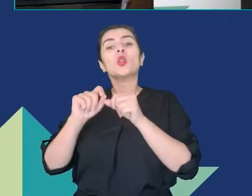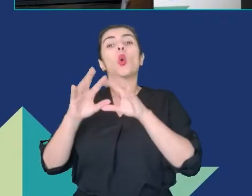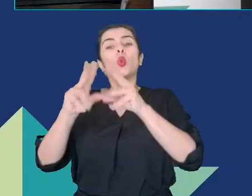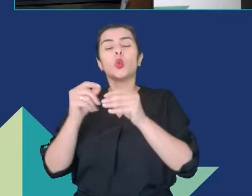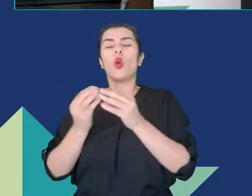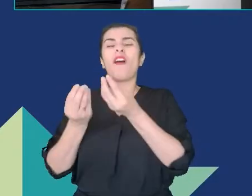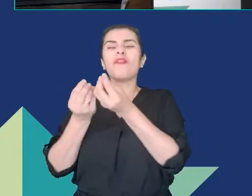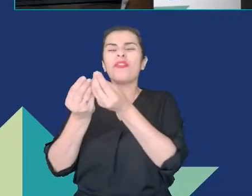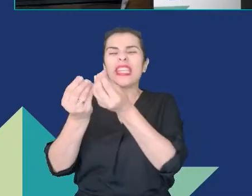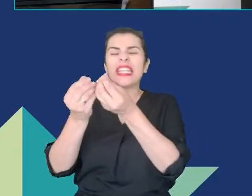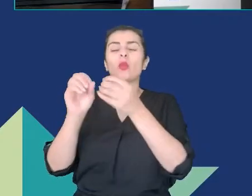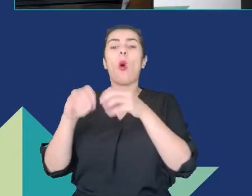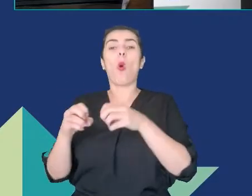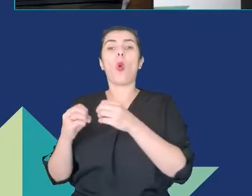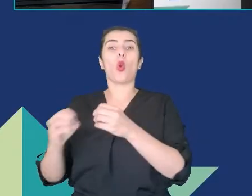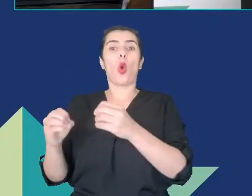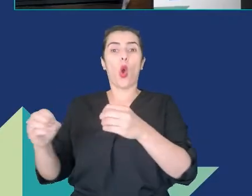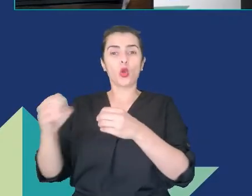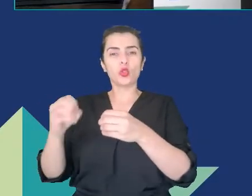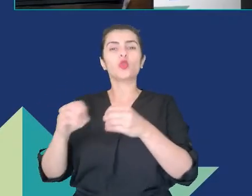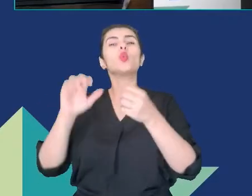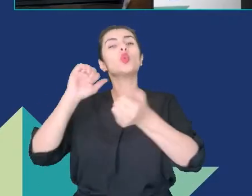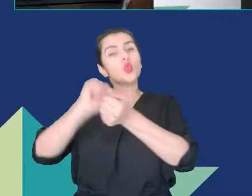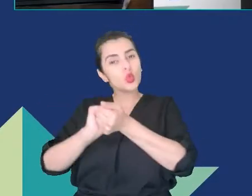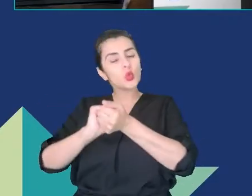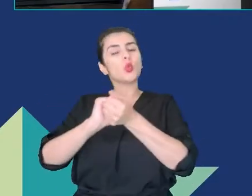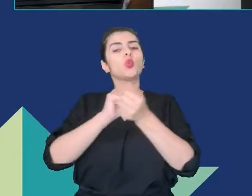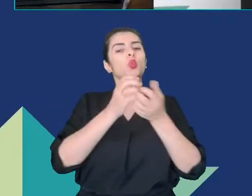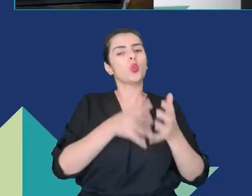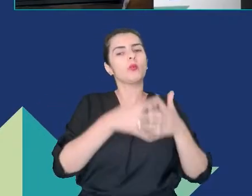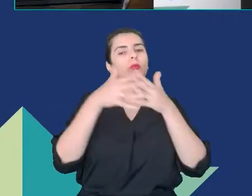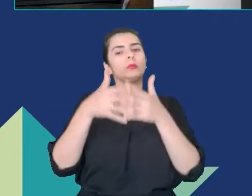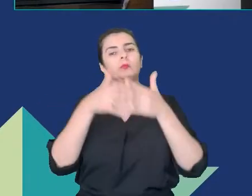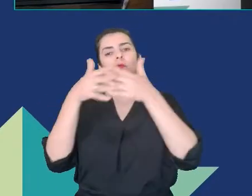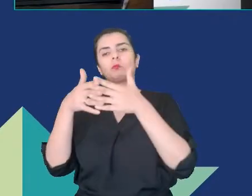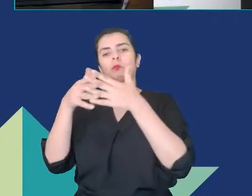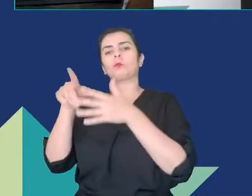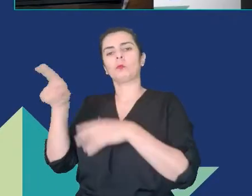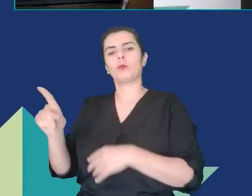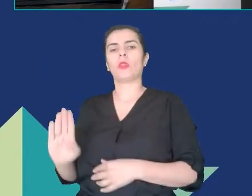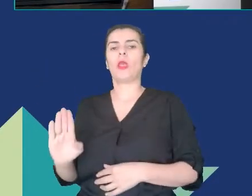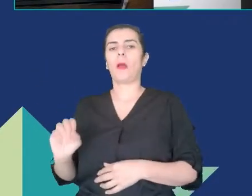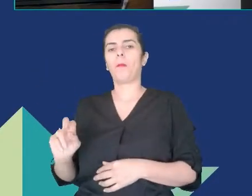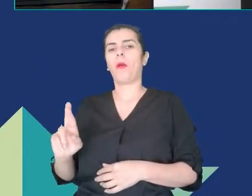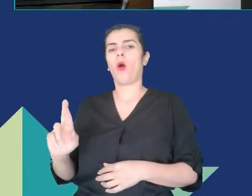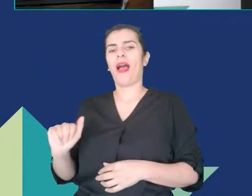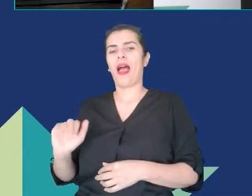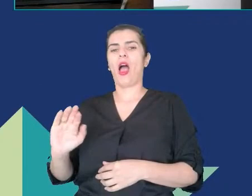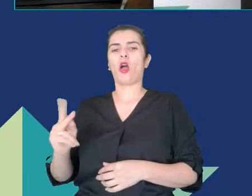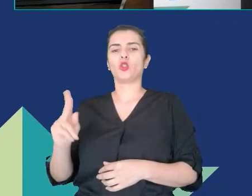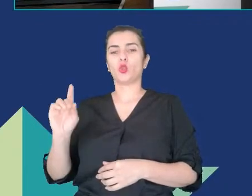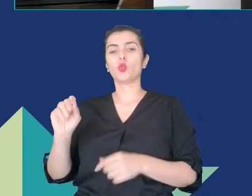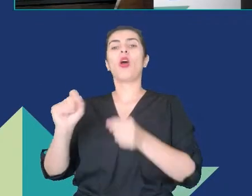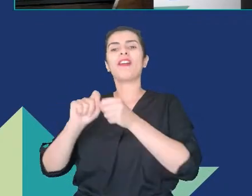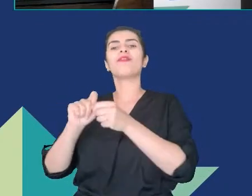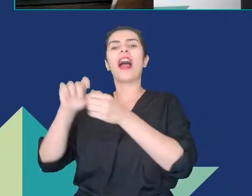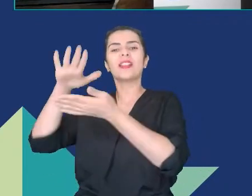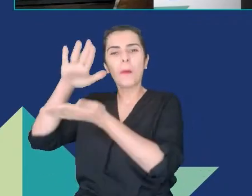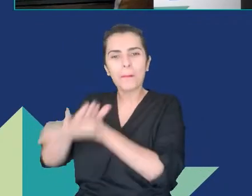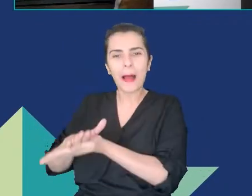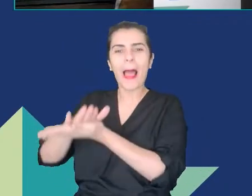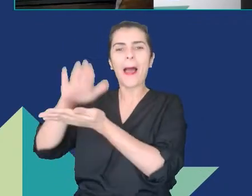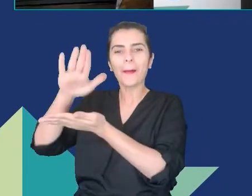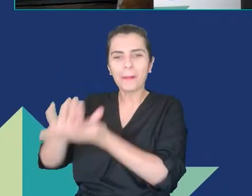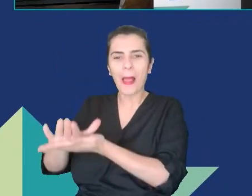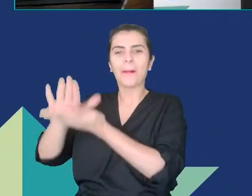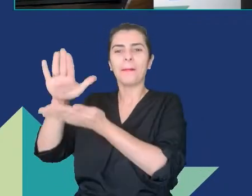direcionado para a pilha de Poema Borrachudo e compactado. Então, para aqui vocês